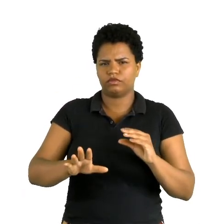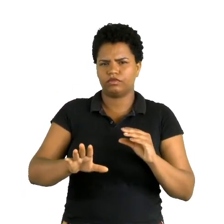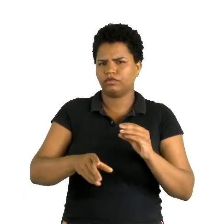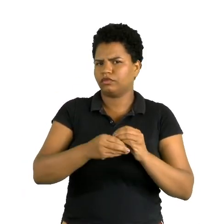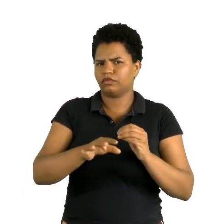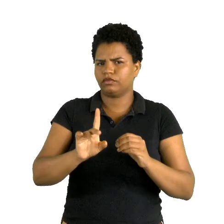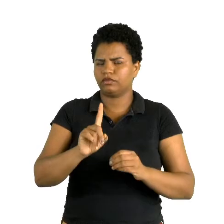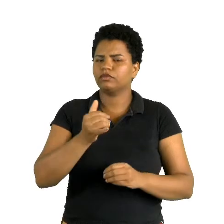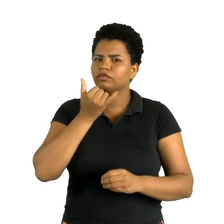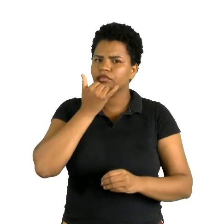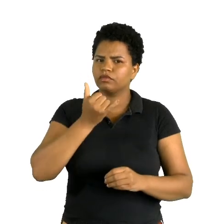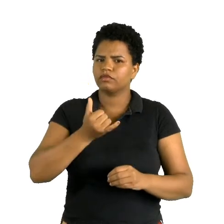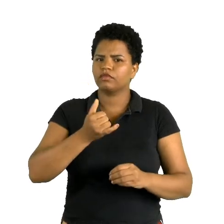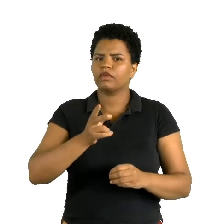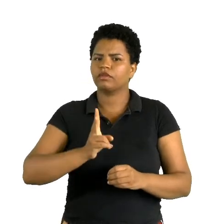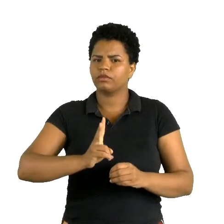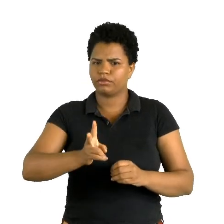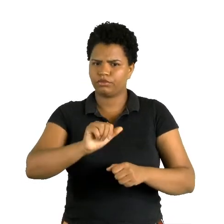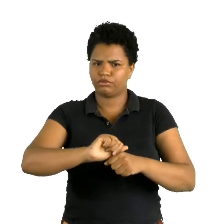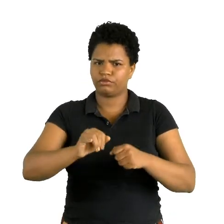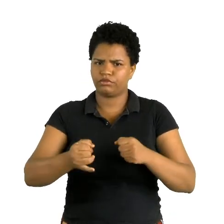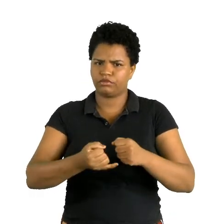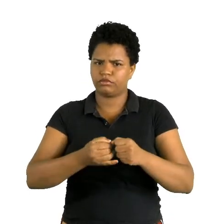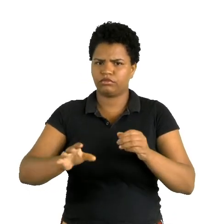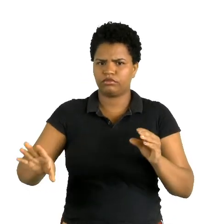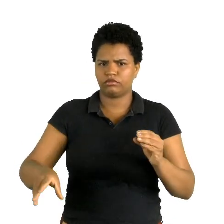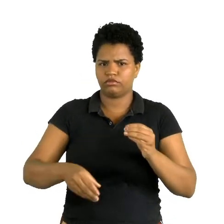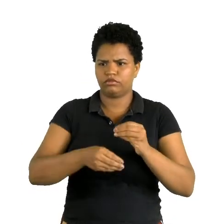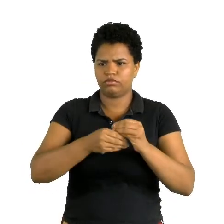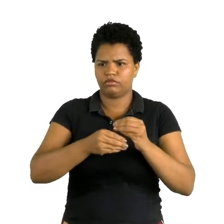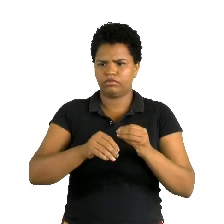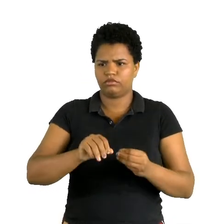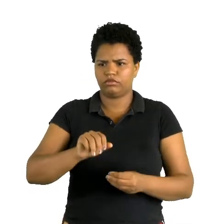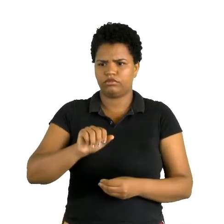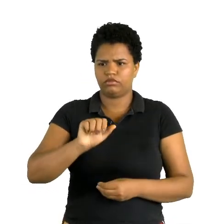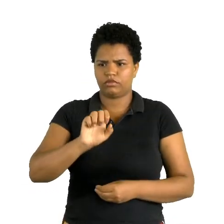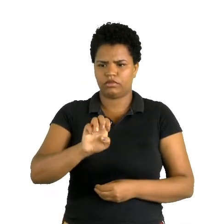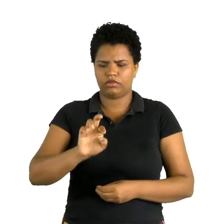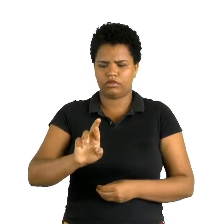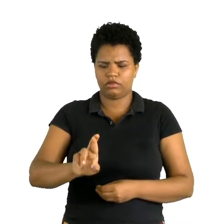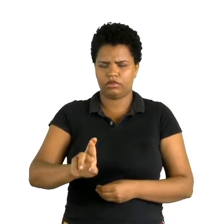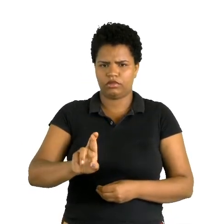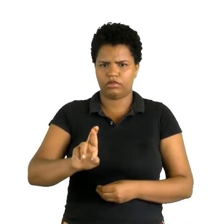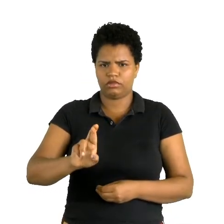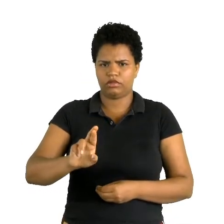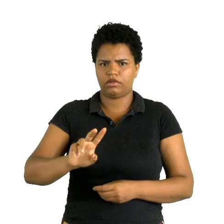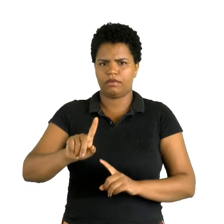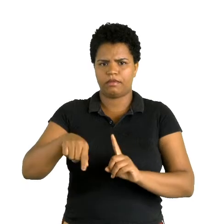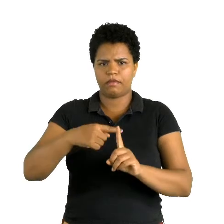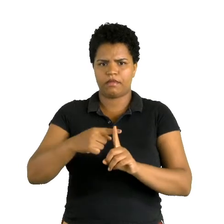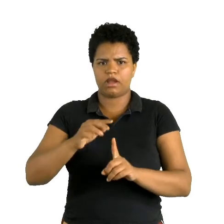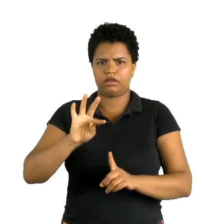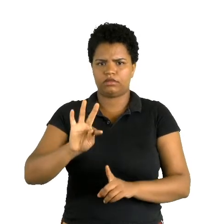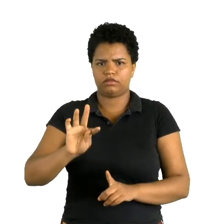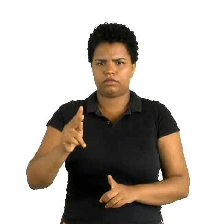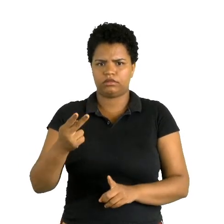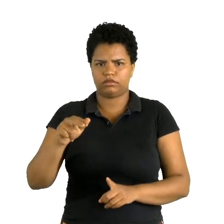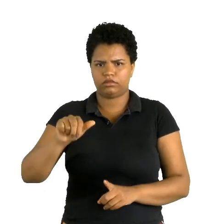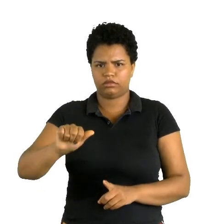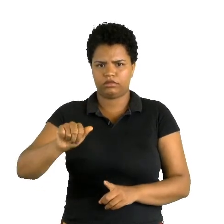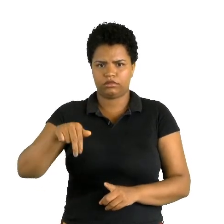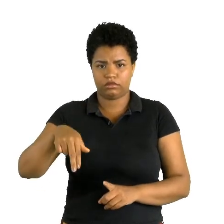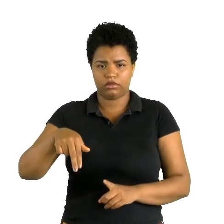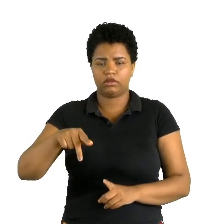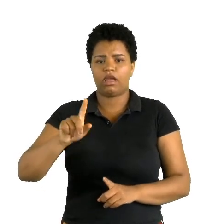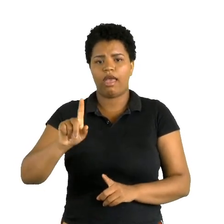a gente mantém o adjetivo, acrescenta uma partícula ER a esse adjetivo, mais a partícula than.